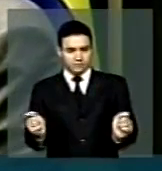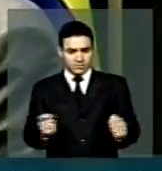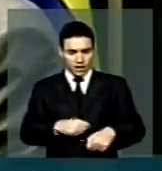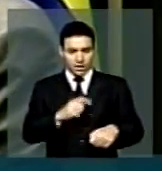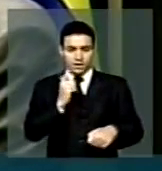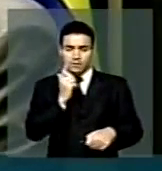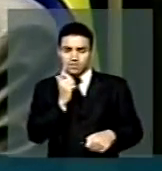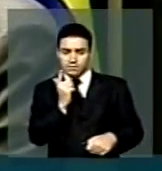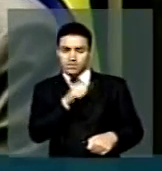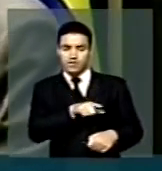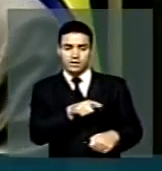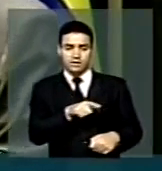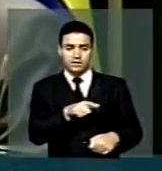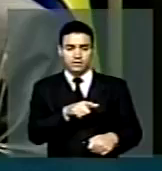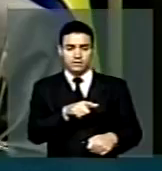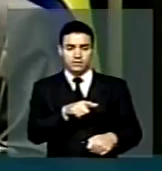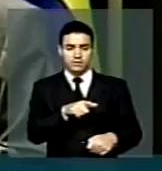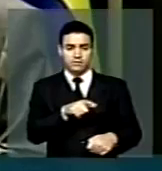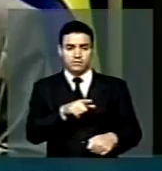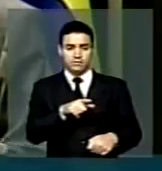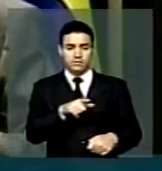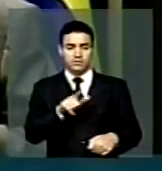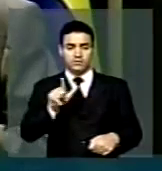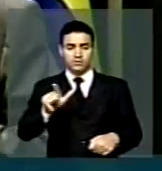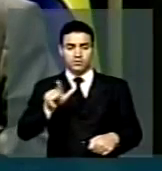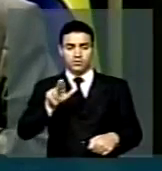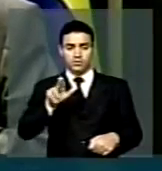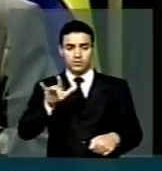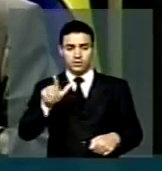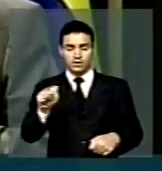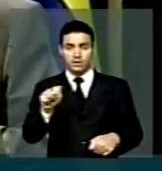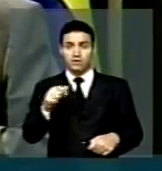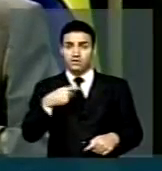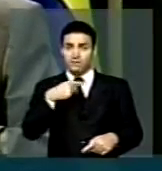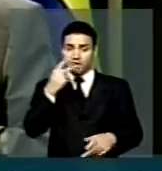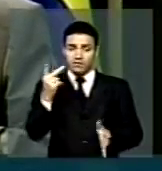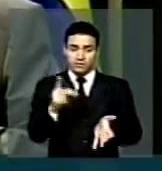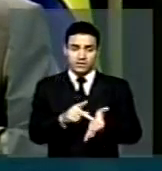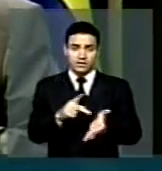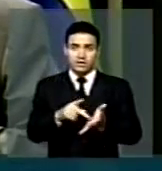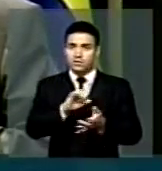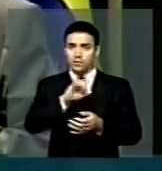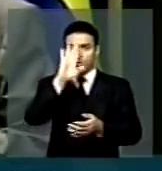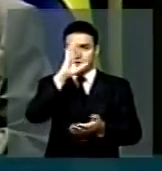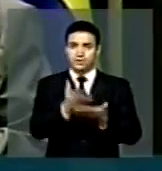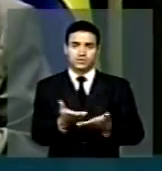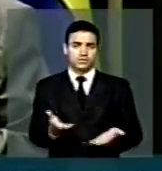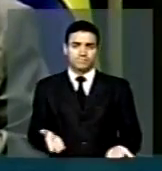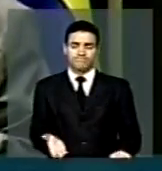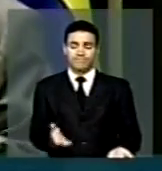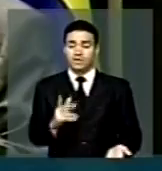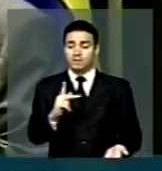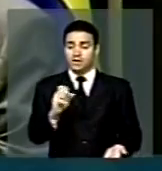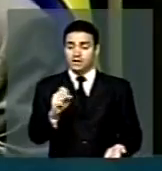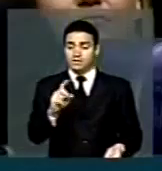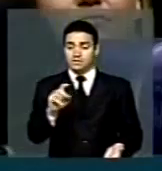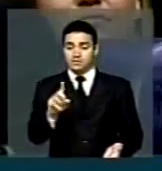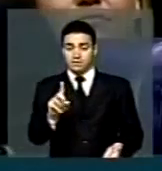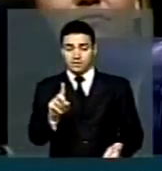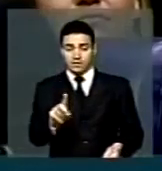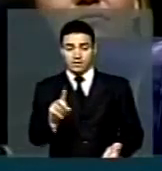de ganhar do nosso candidato, que era o Lula? Eu disse com sinceridade, eu não creio. O PSDB, naquela